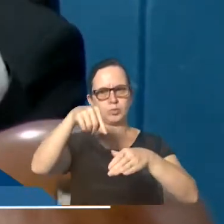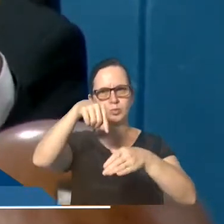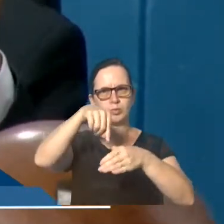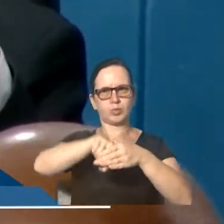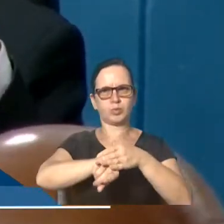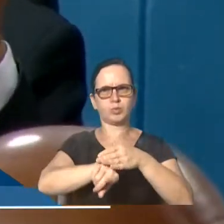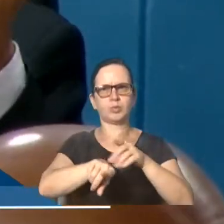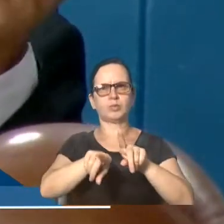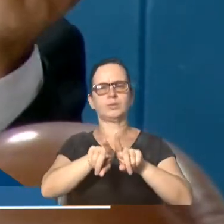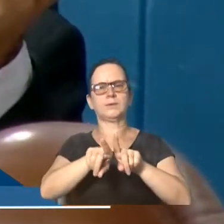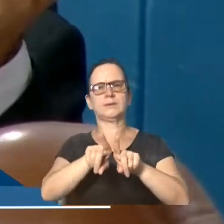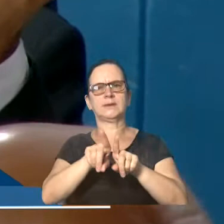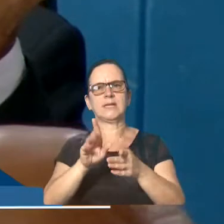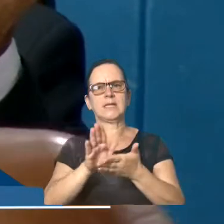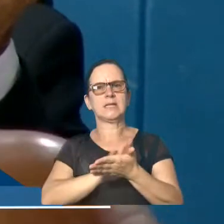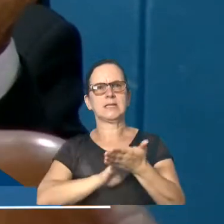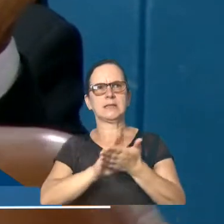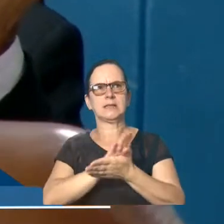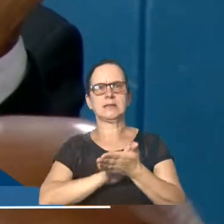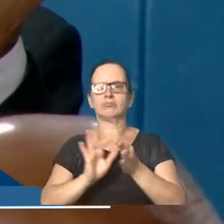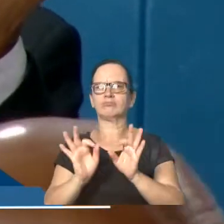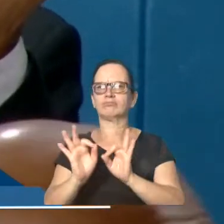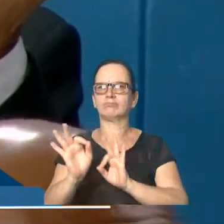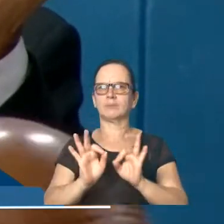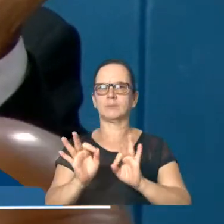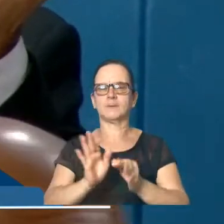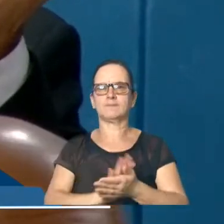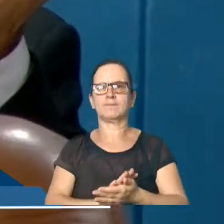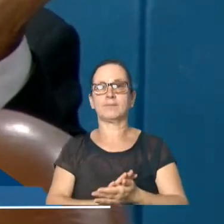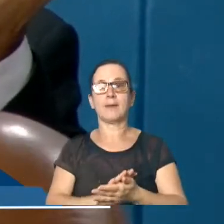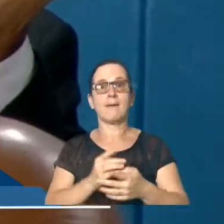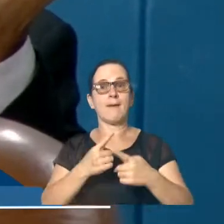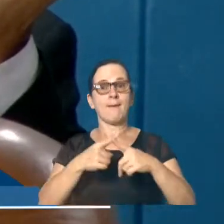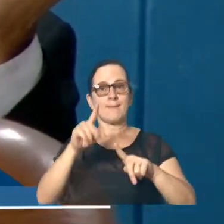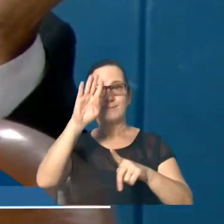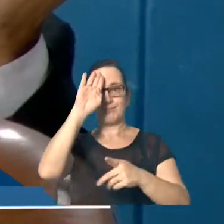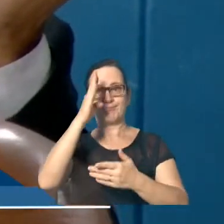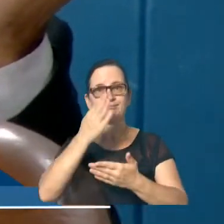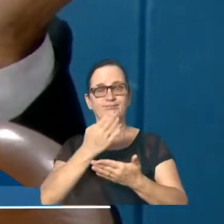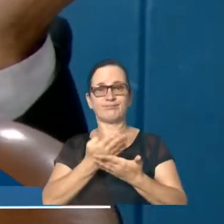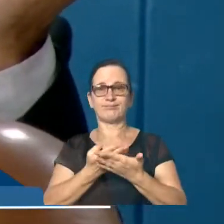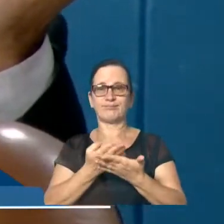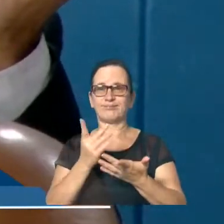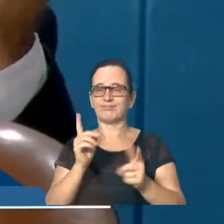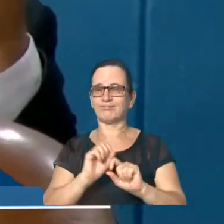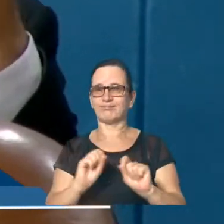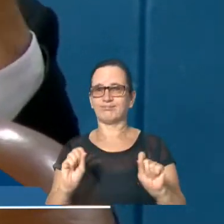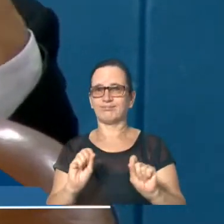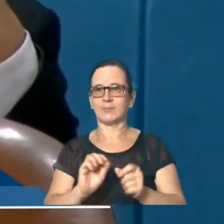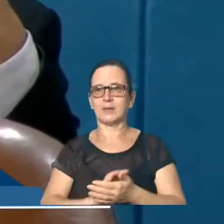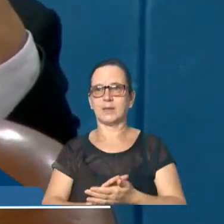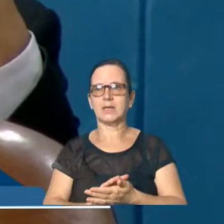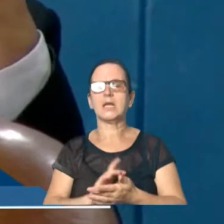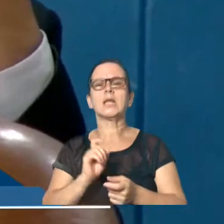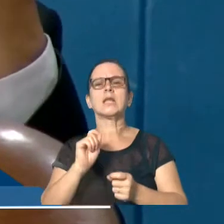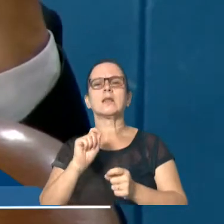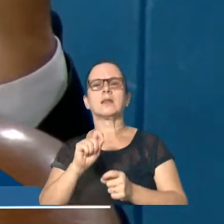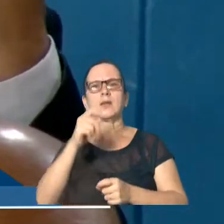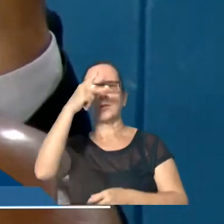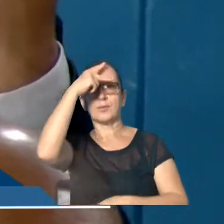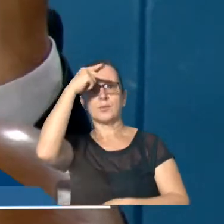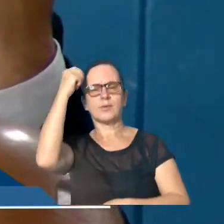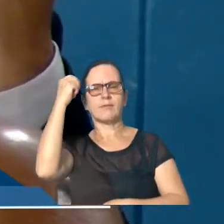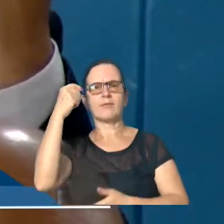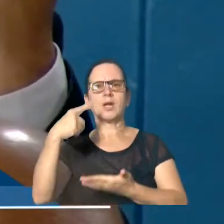avenida esburacada e sem reparo. Mas é difícil acreditar, vereador Topete, que se o prefeito não cumpre a palavra dele, que